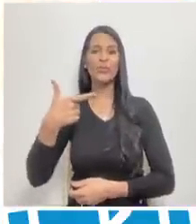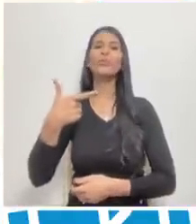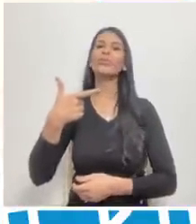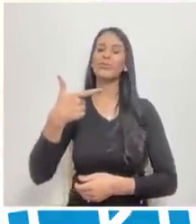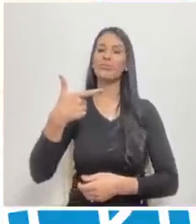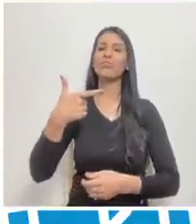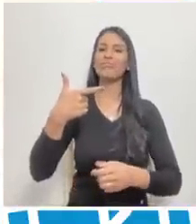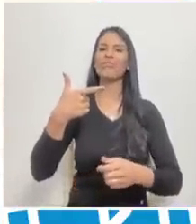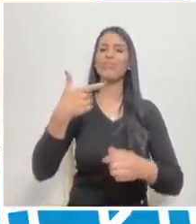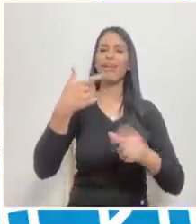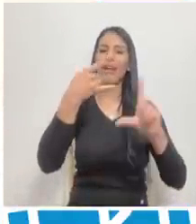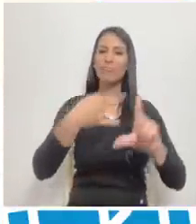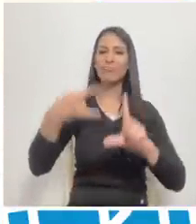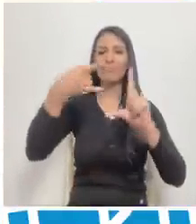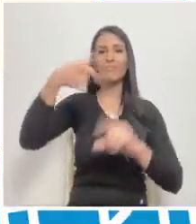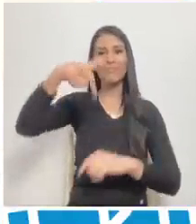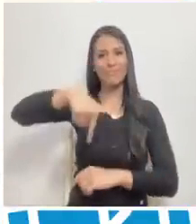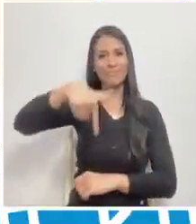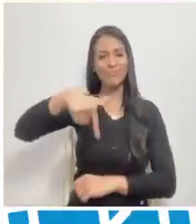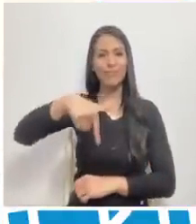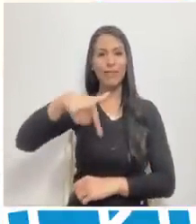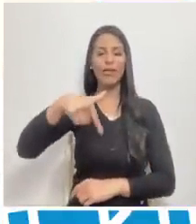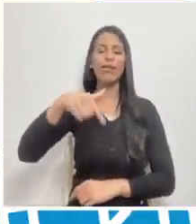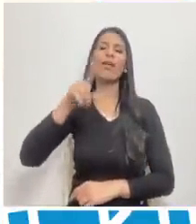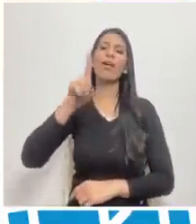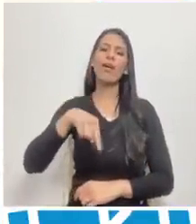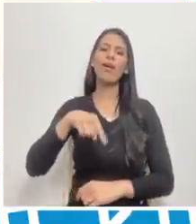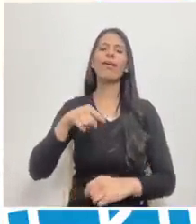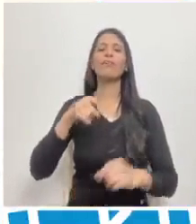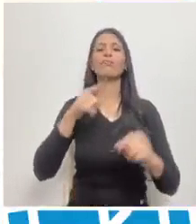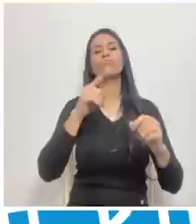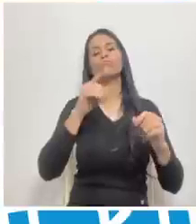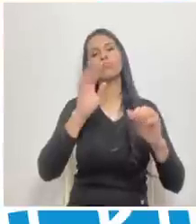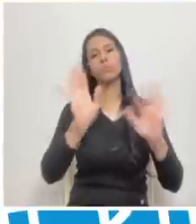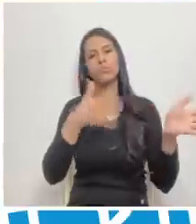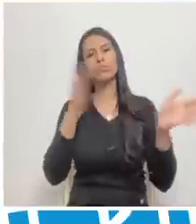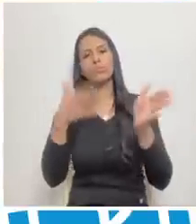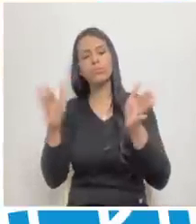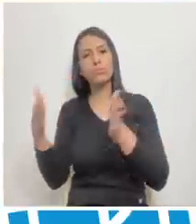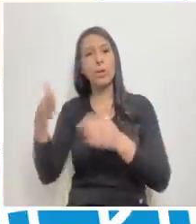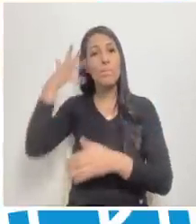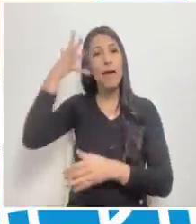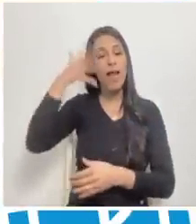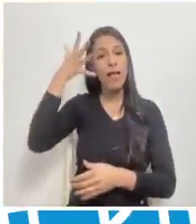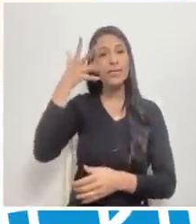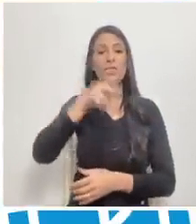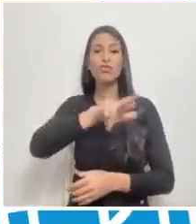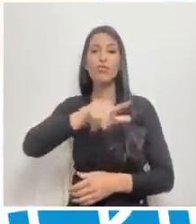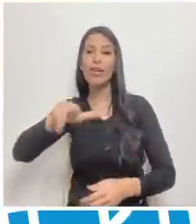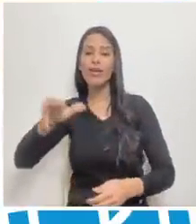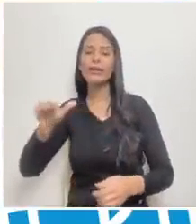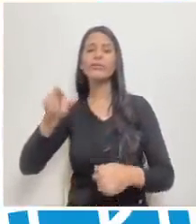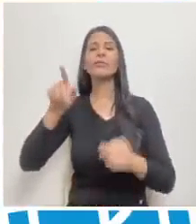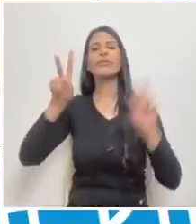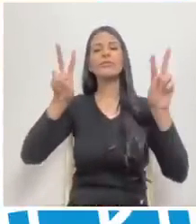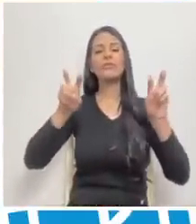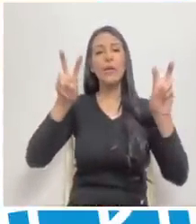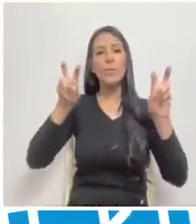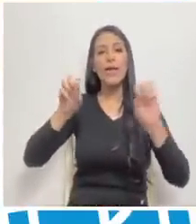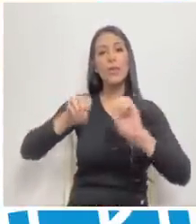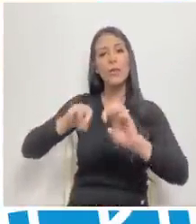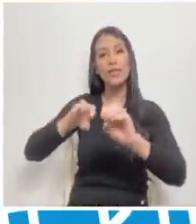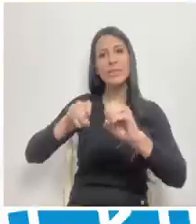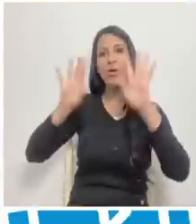dessa série global chamada Educação para a Juventude, né? Que a gente está tentando pensar aí os caminhos múltiplos desse modelo de educação